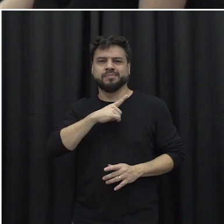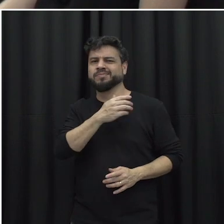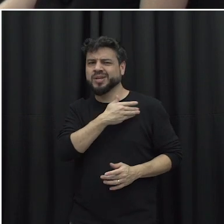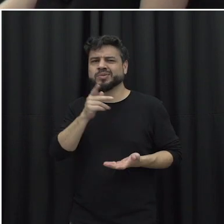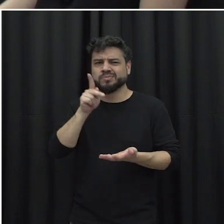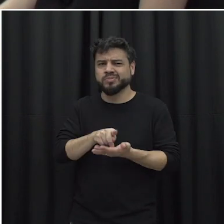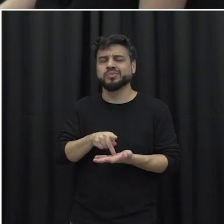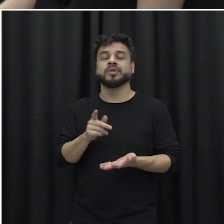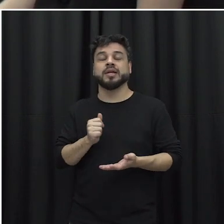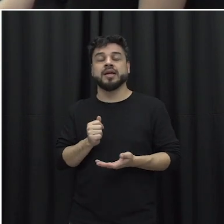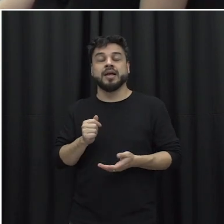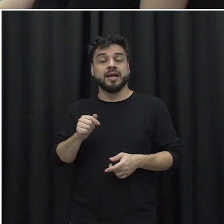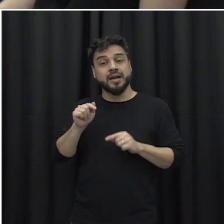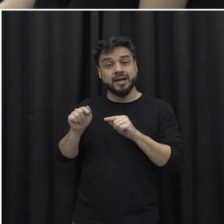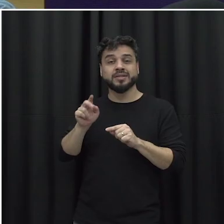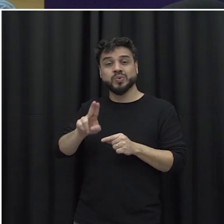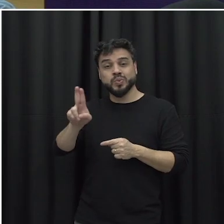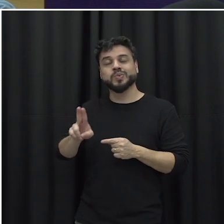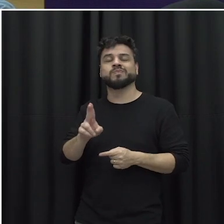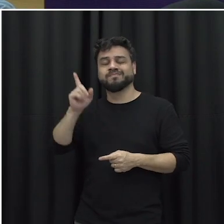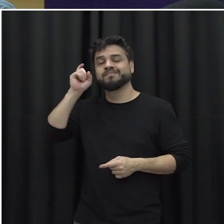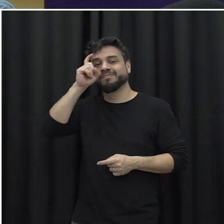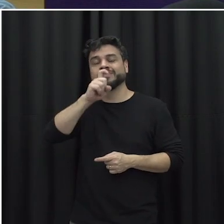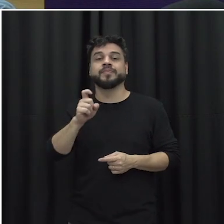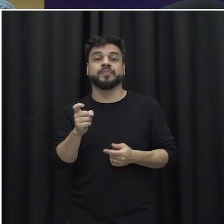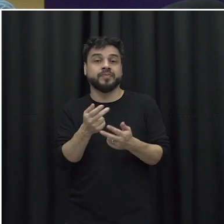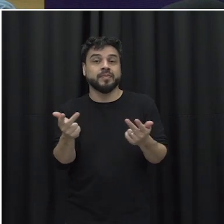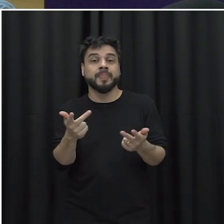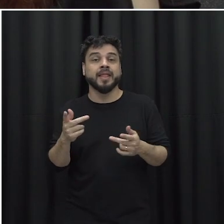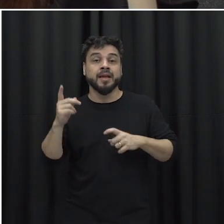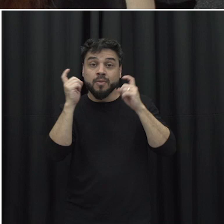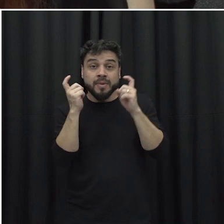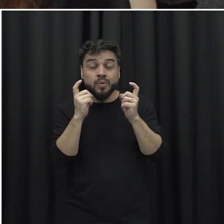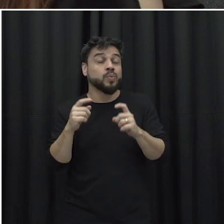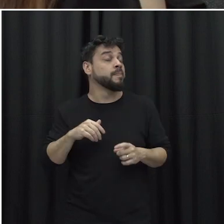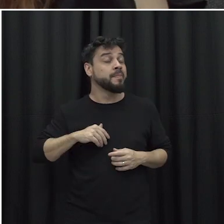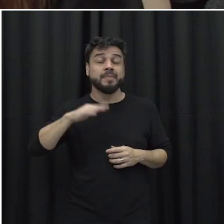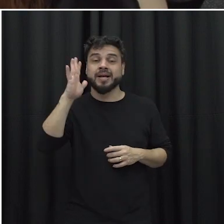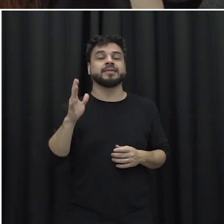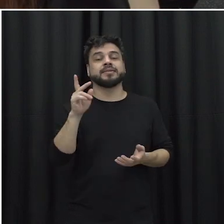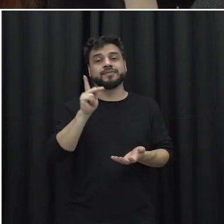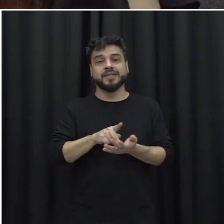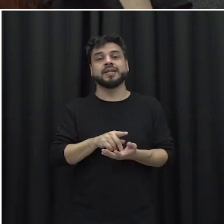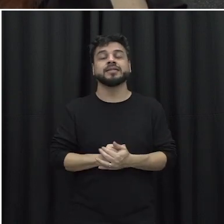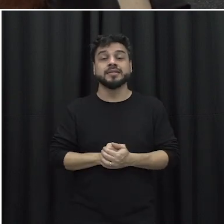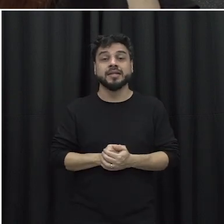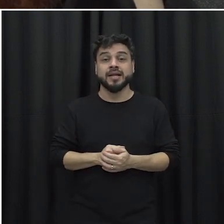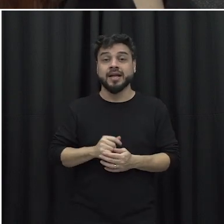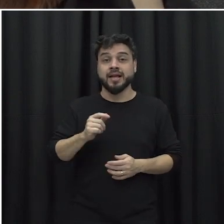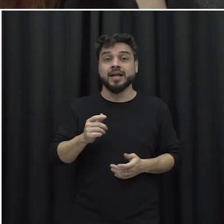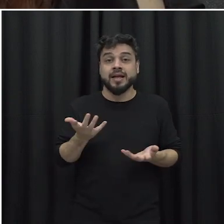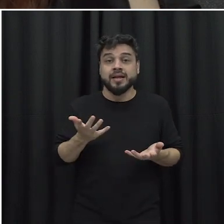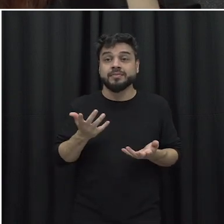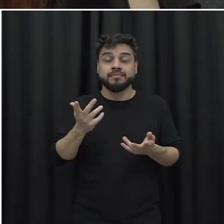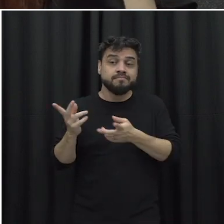utilização dificulta muito. E o que preocupa assim, demais mesmo é porque, se a gente for olhar, muita gente está